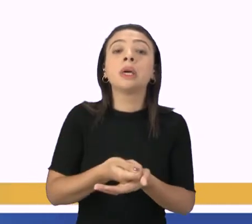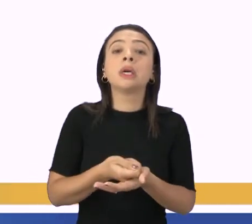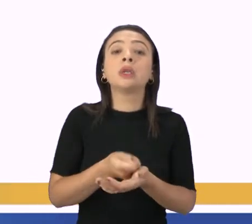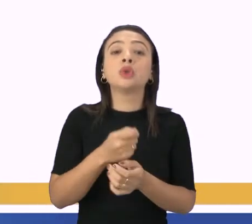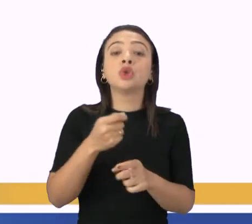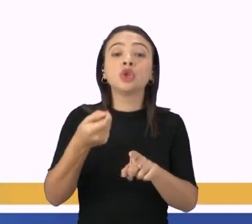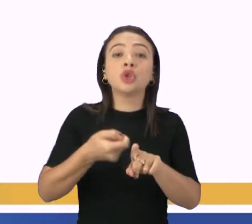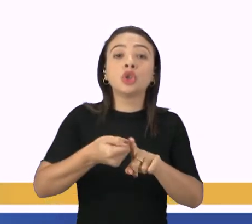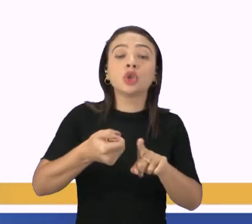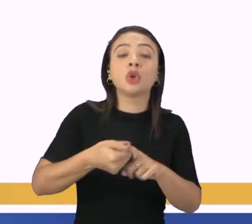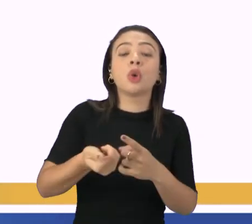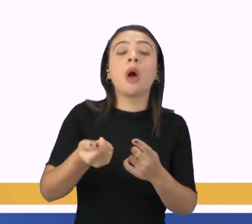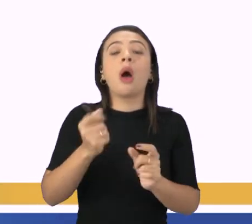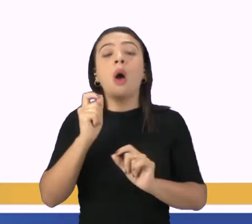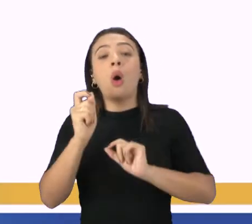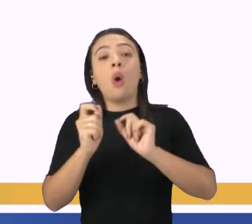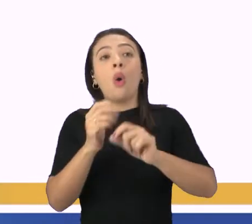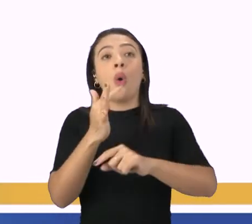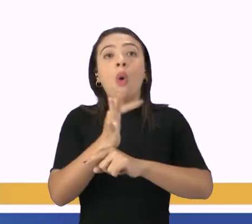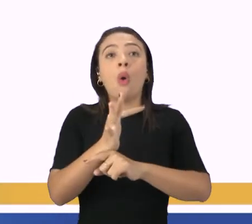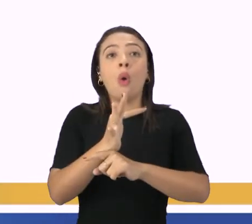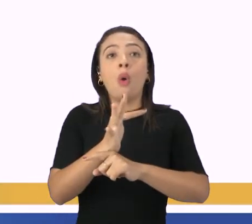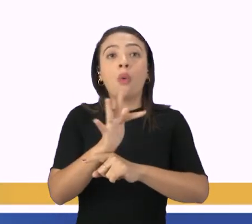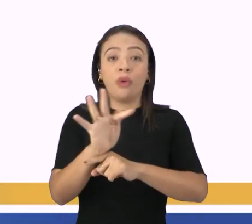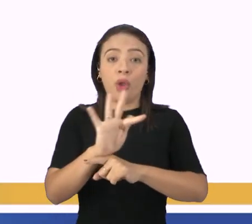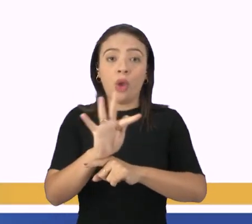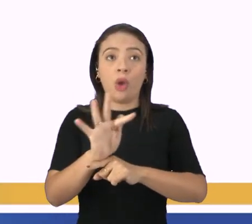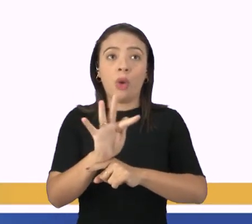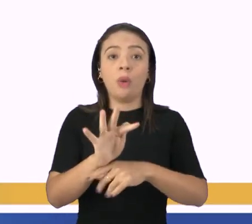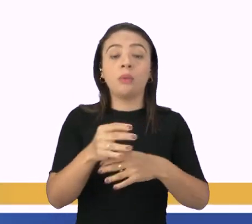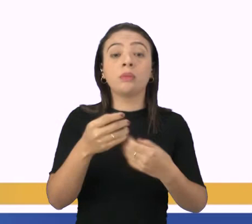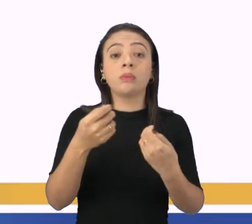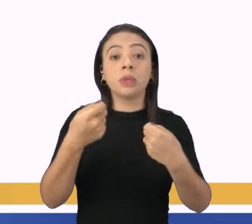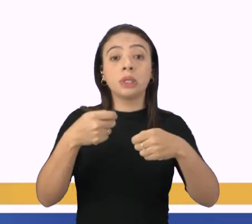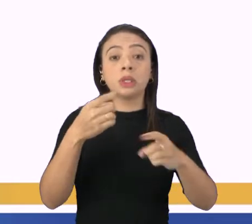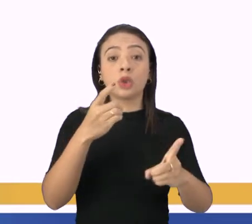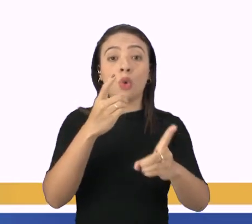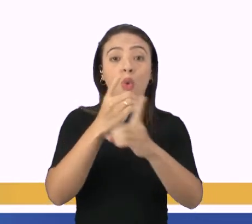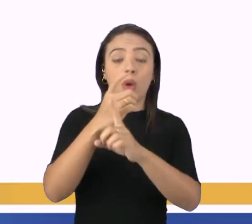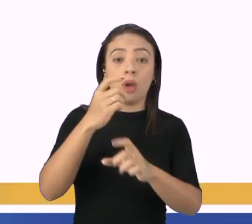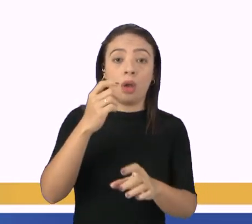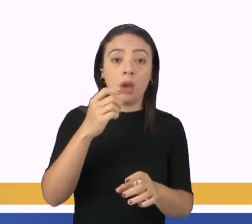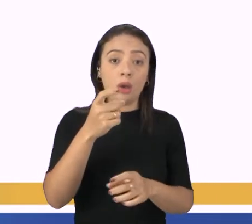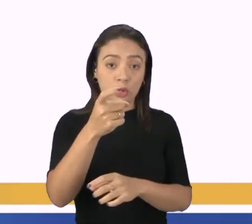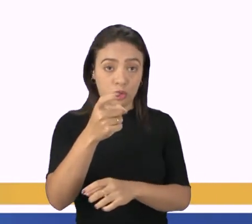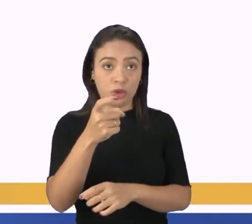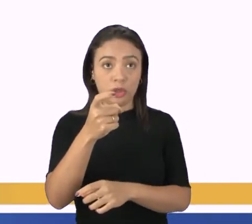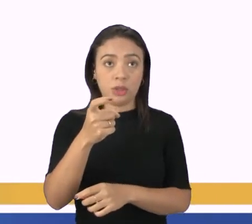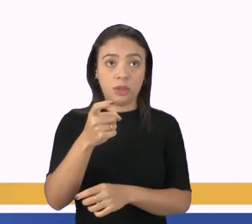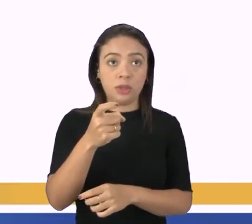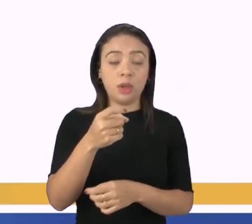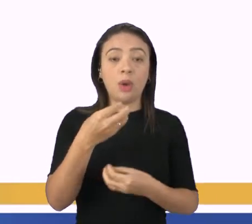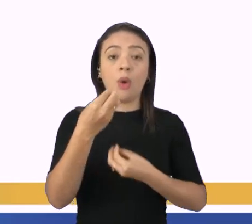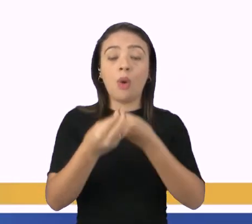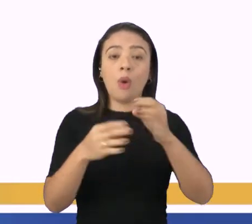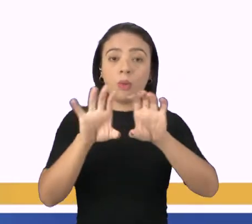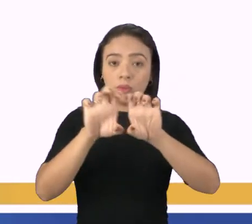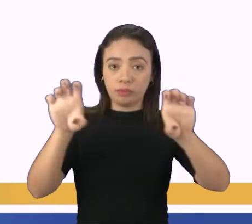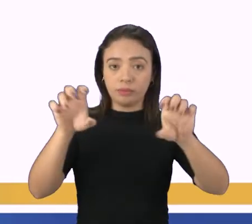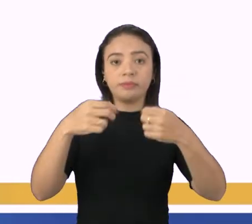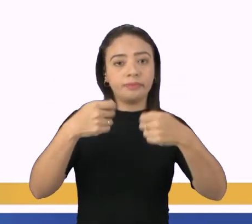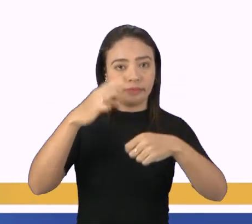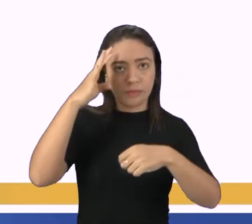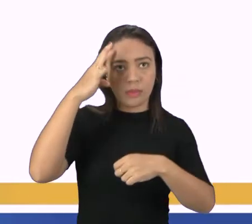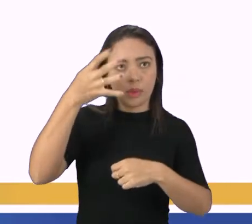do x. Então, para me encontrar o valor do x, eu preciso resolver essa equação. Então, essa